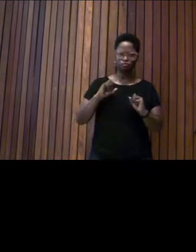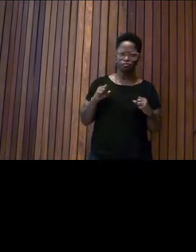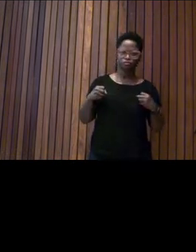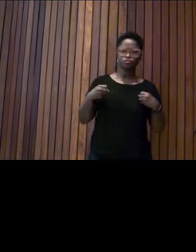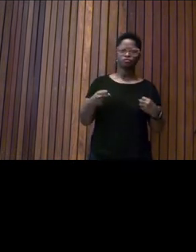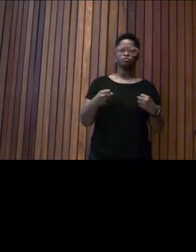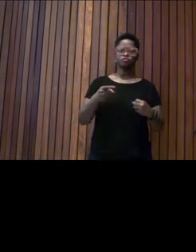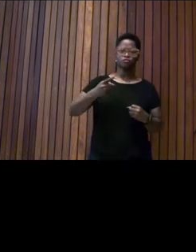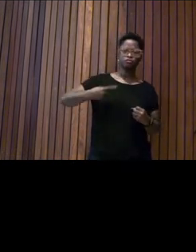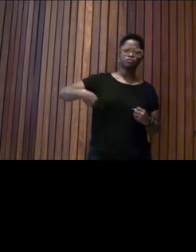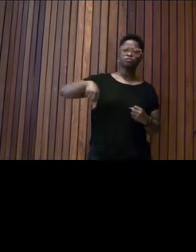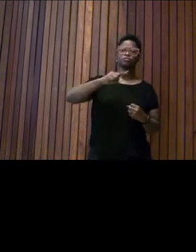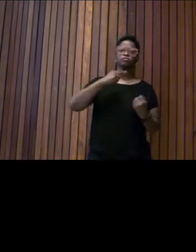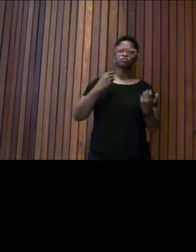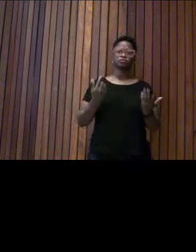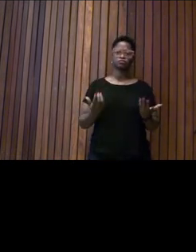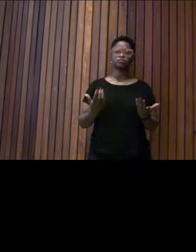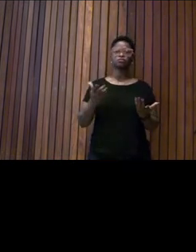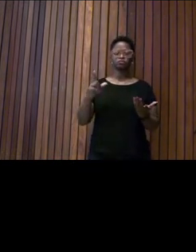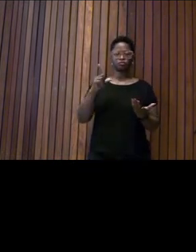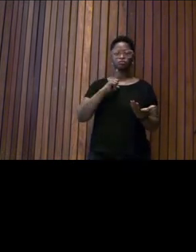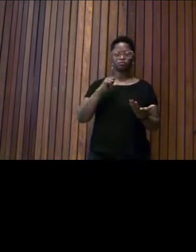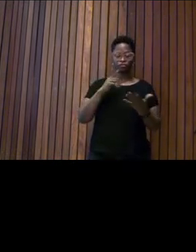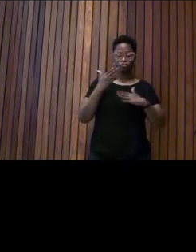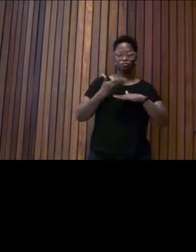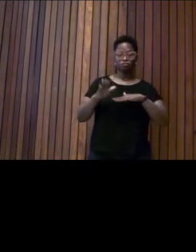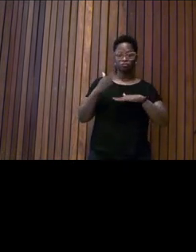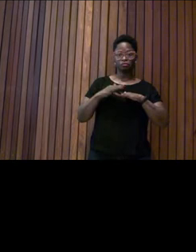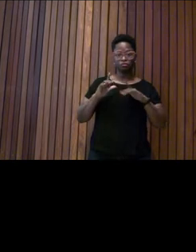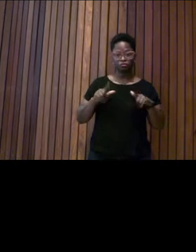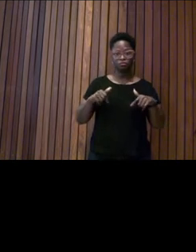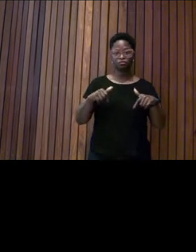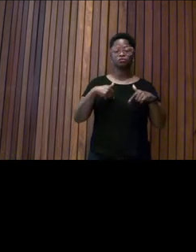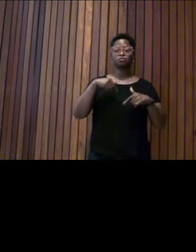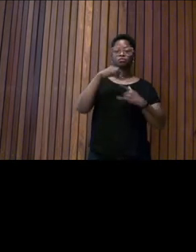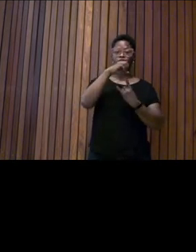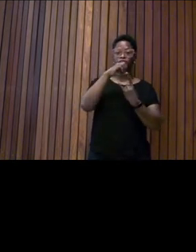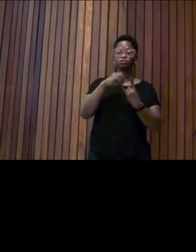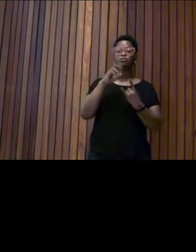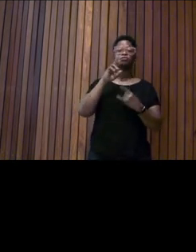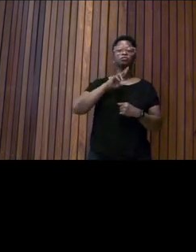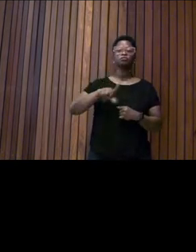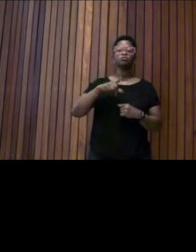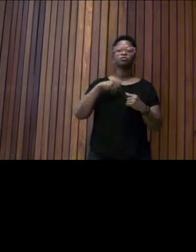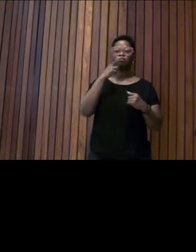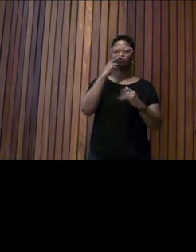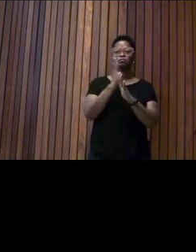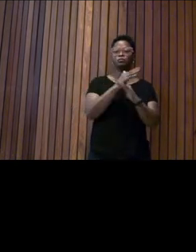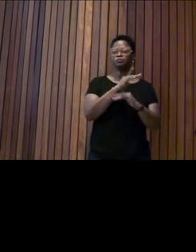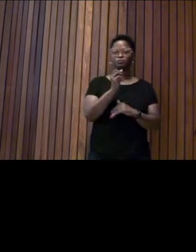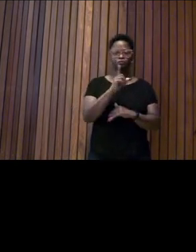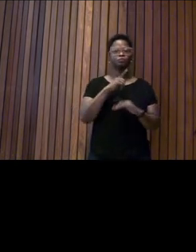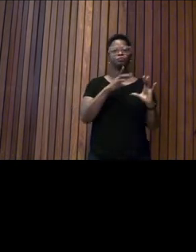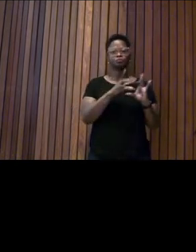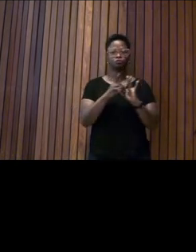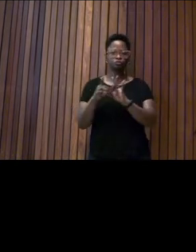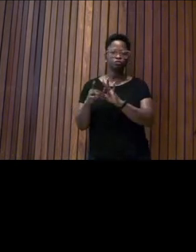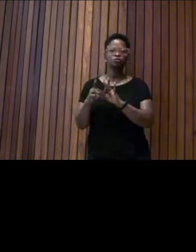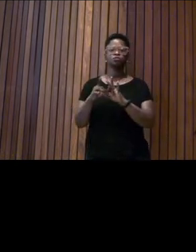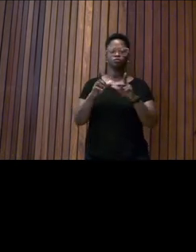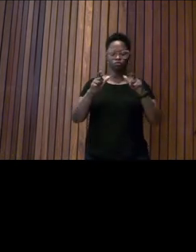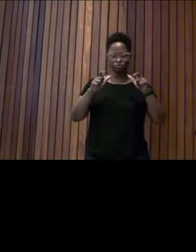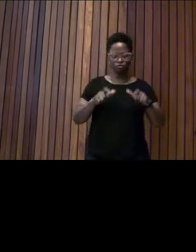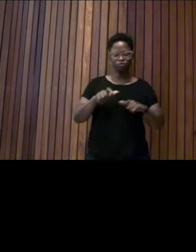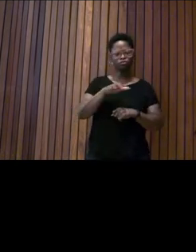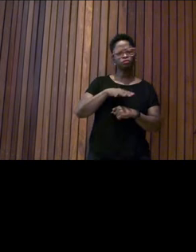que a gente... né, busca exercer aqui na casa, ela não é feita sem contexto, né? Ou seja, o contexto do território onde